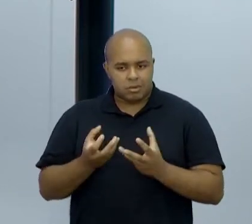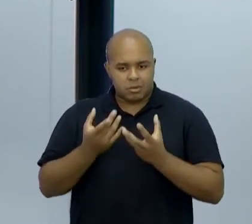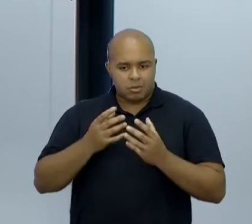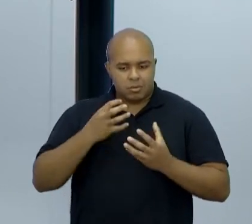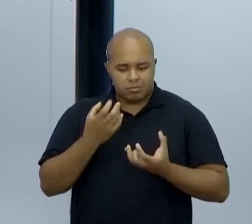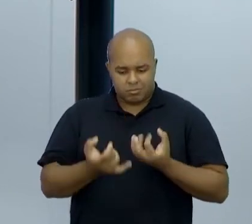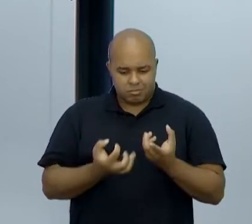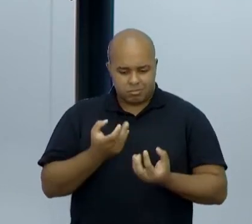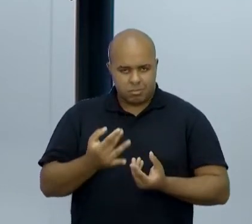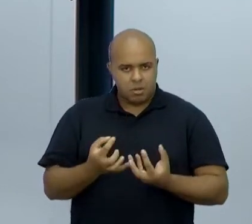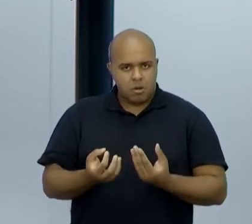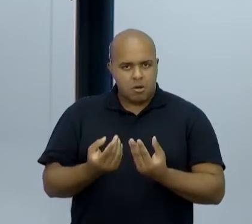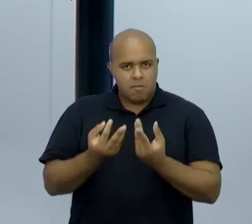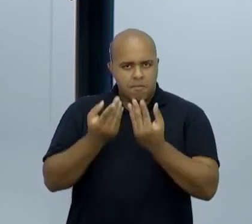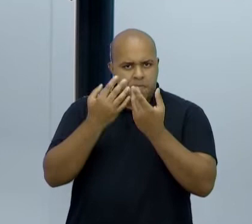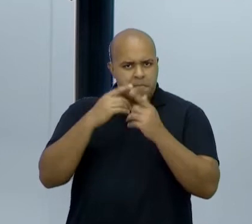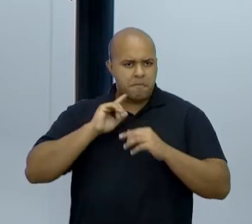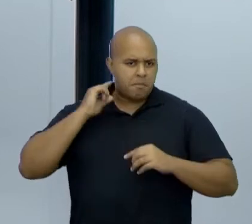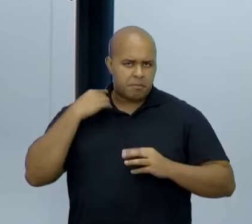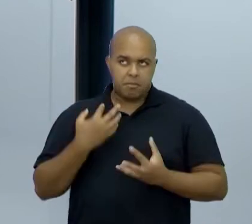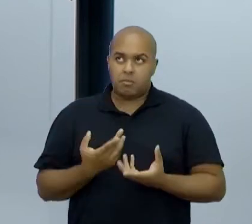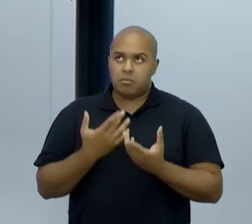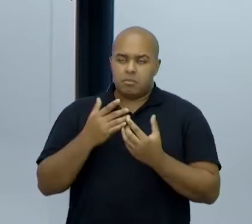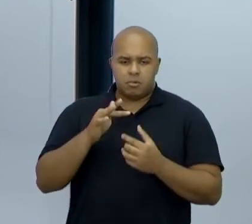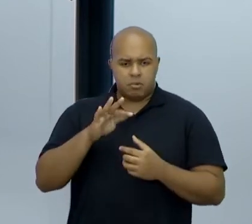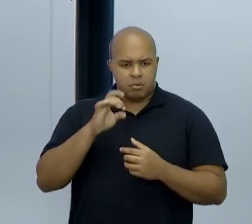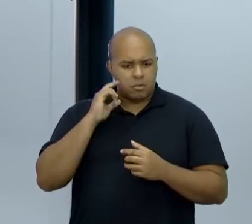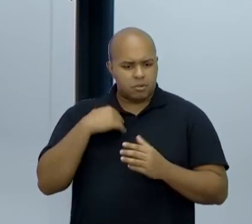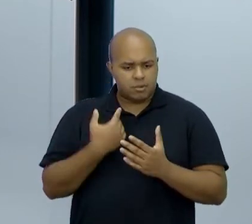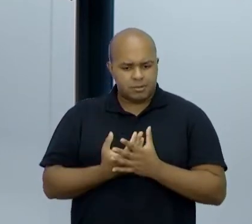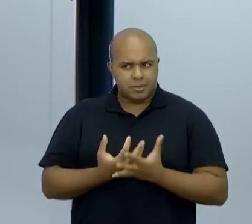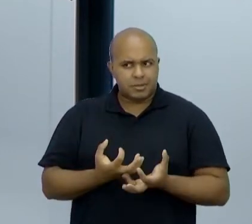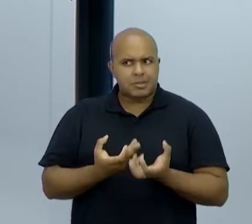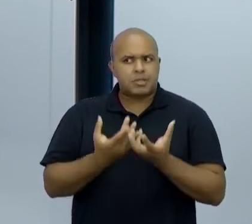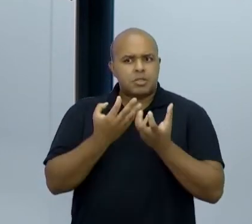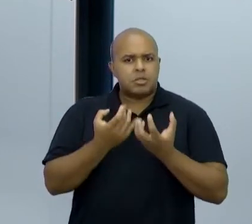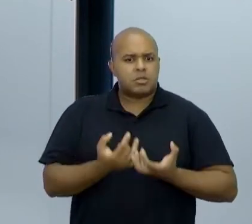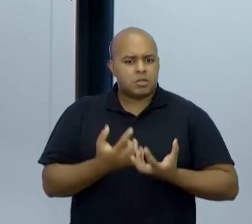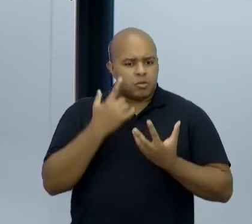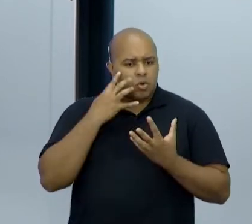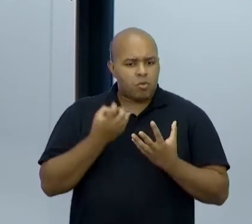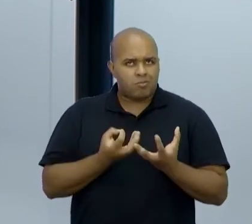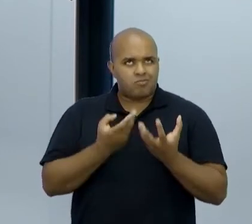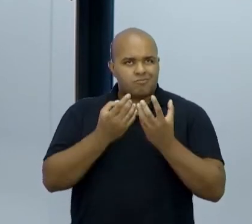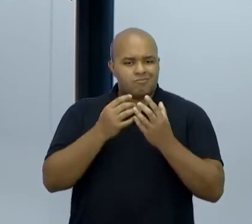de combustíveis fósseis, principalmente, intensifica a quantidade desse gás